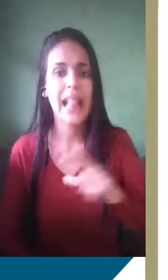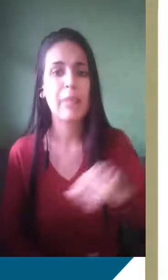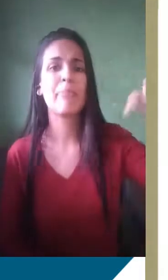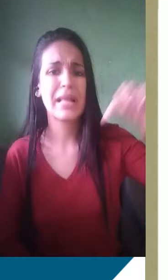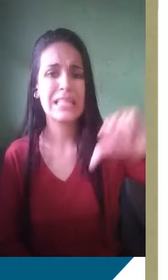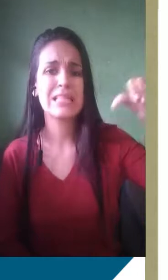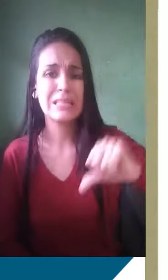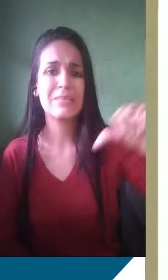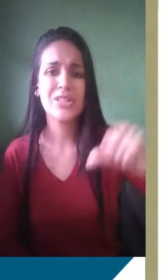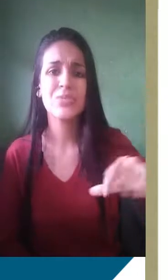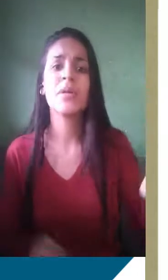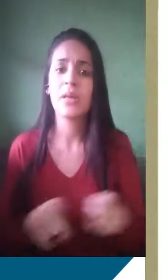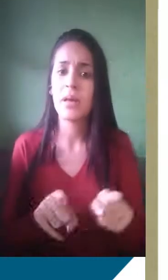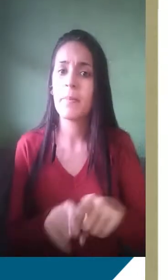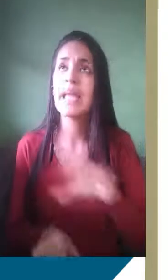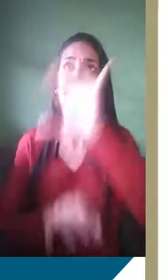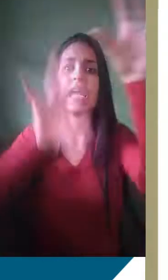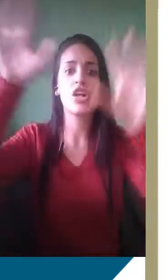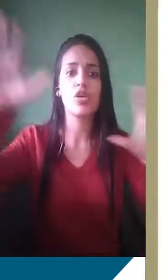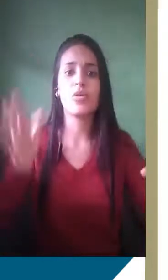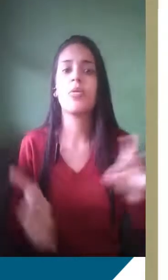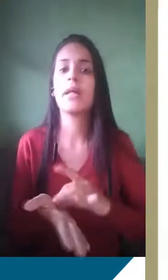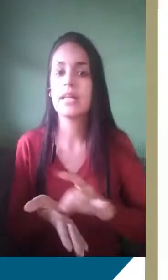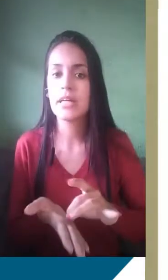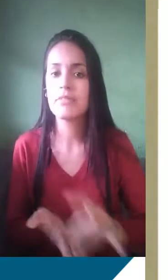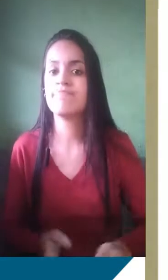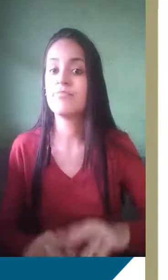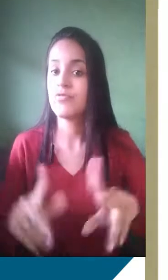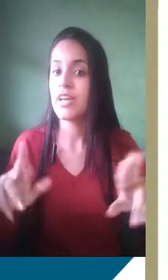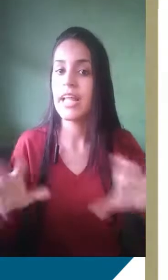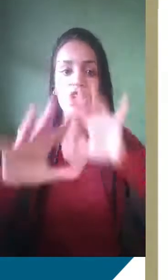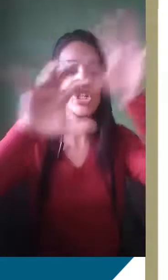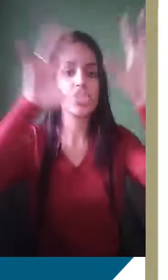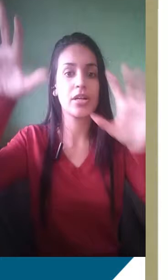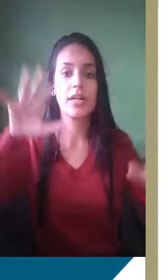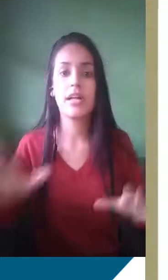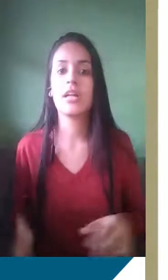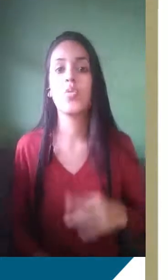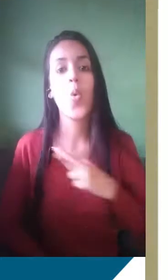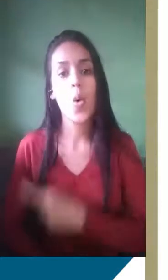o regionalismo crítico, diferente do regionalismo romântico.